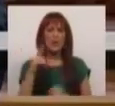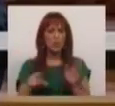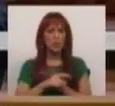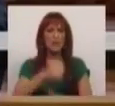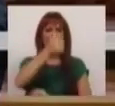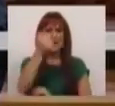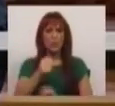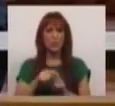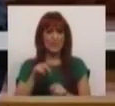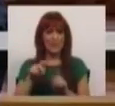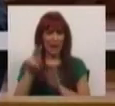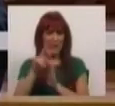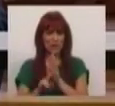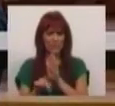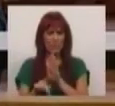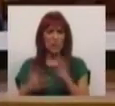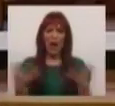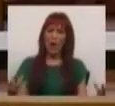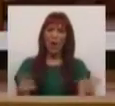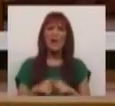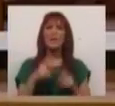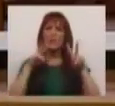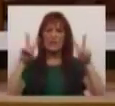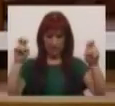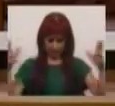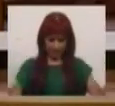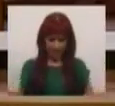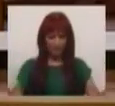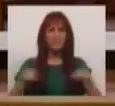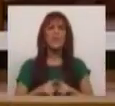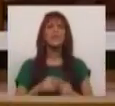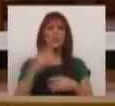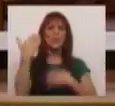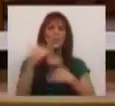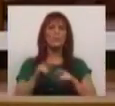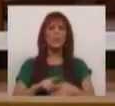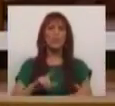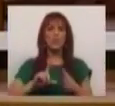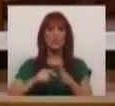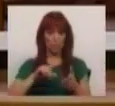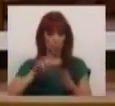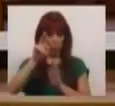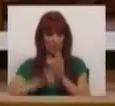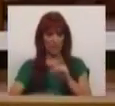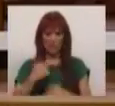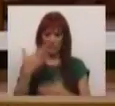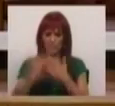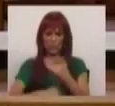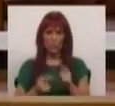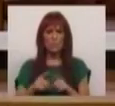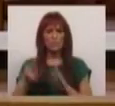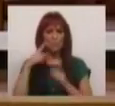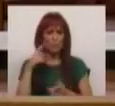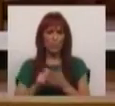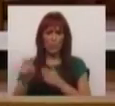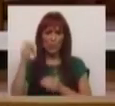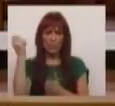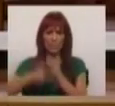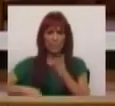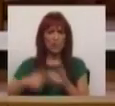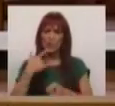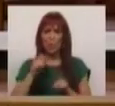artigo 5º desse regime e que agora vou citar. Nos limites do presente regime, a declaração de regularização tributária não